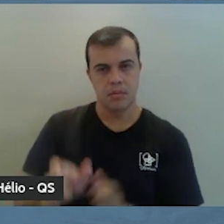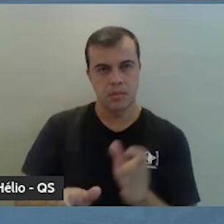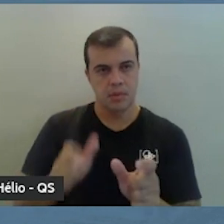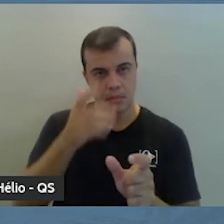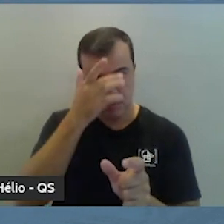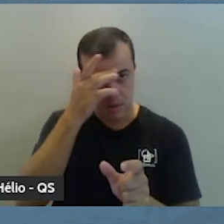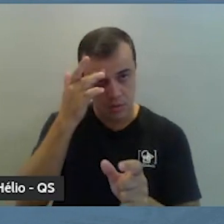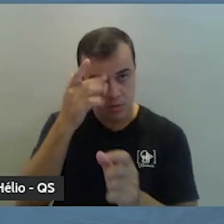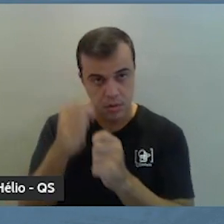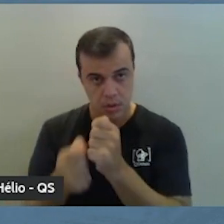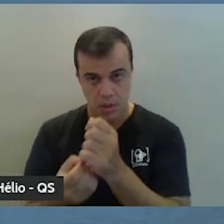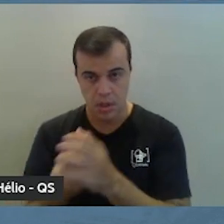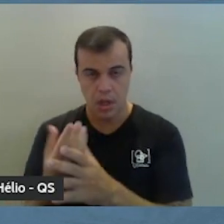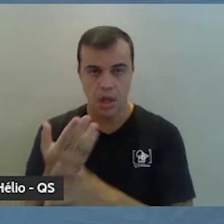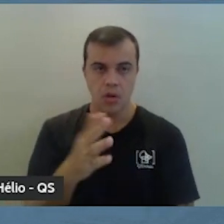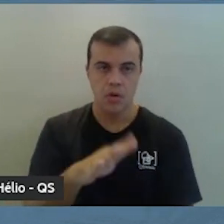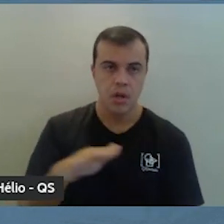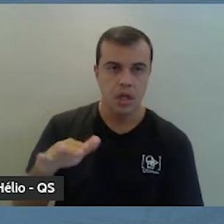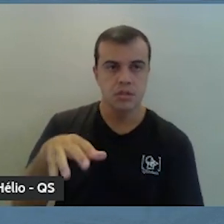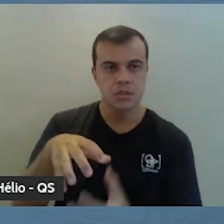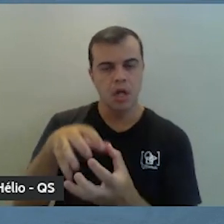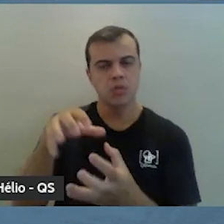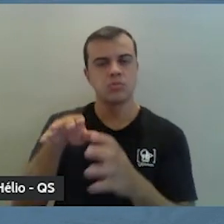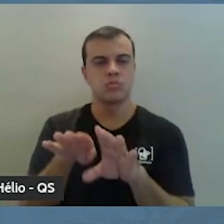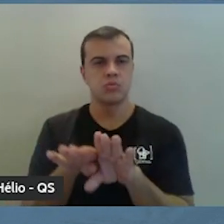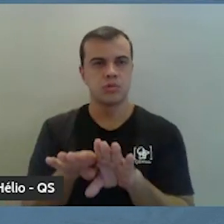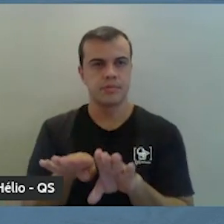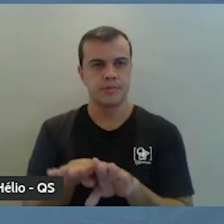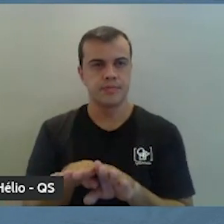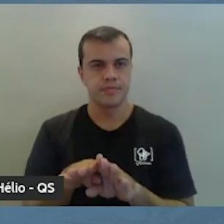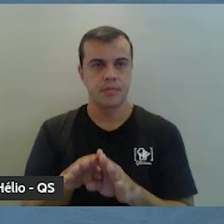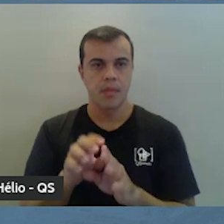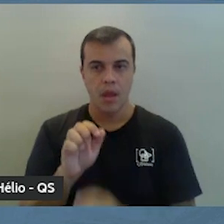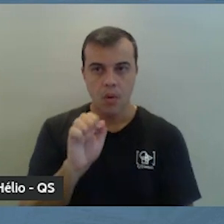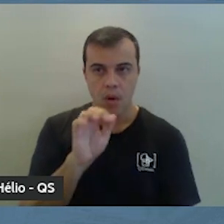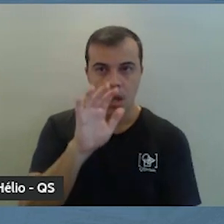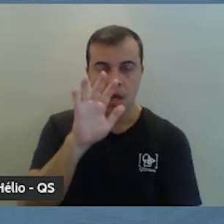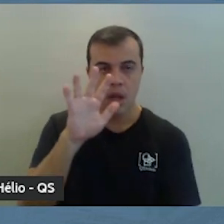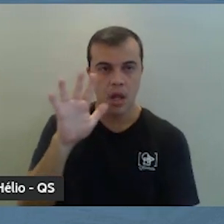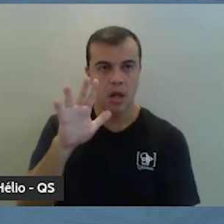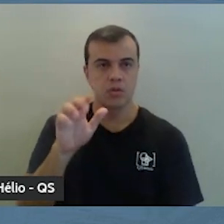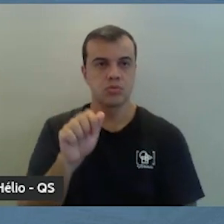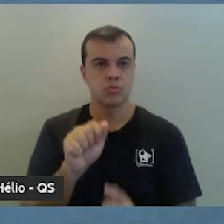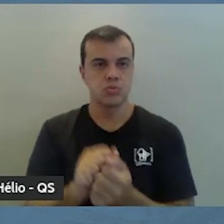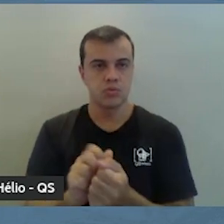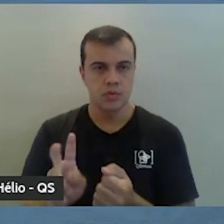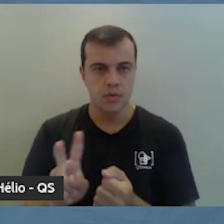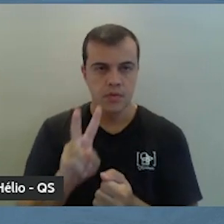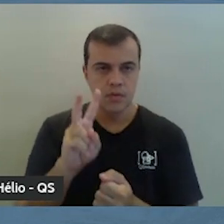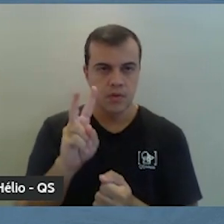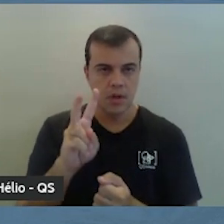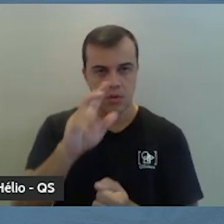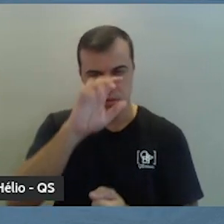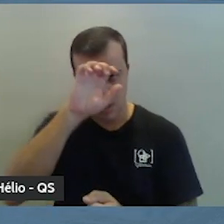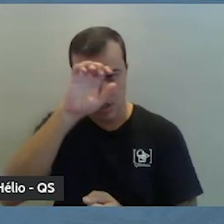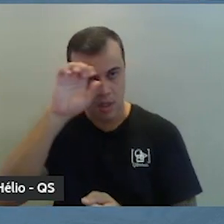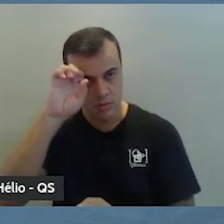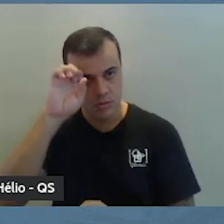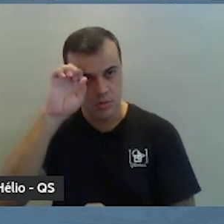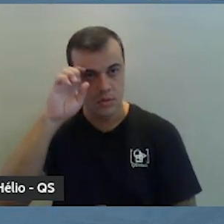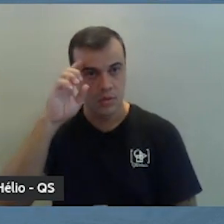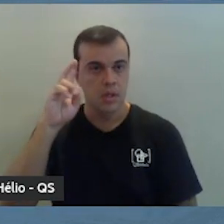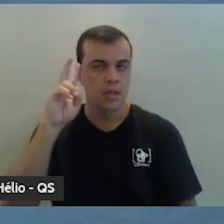em construção, de uma criança até um adulto, né? Então, obviamente, vem um conjunto de valores morais, valores espirituais,